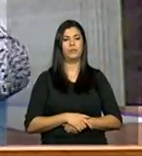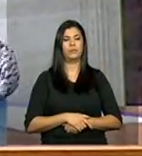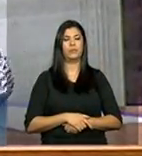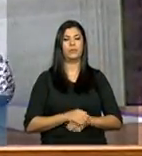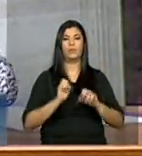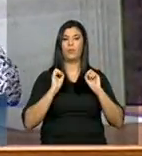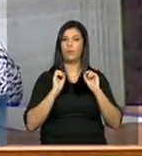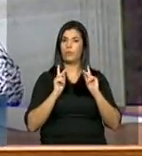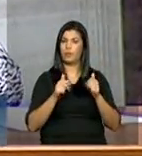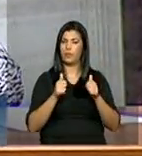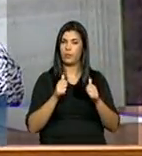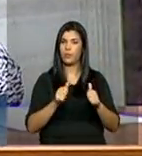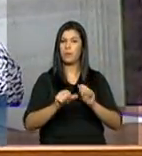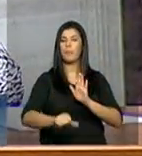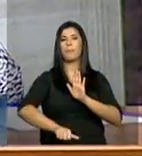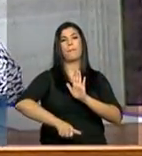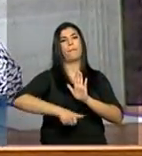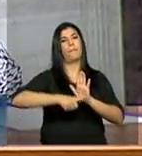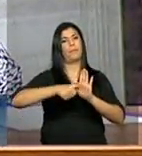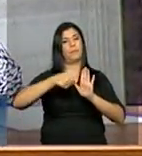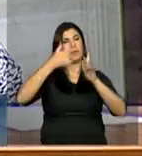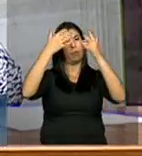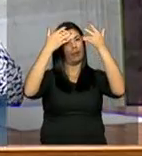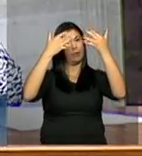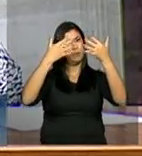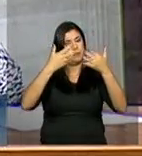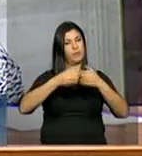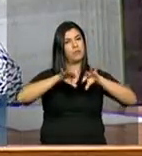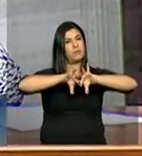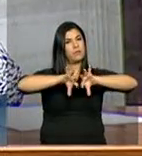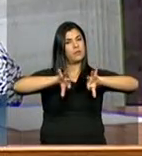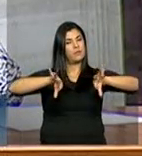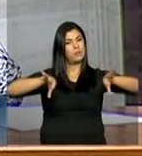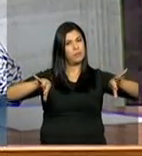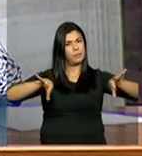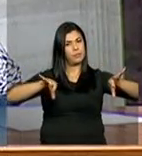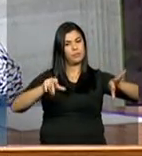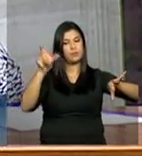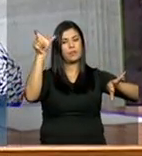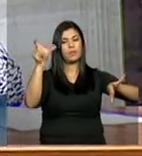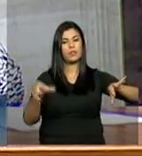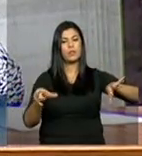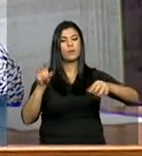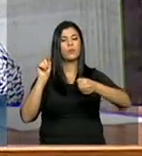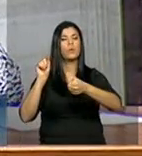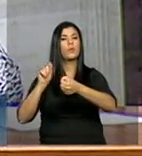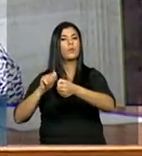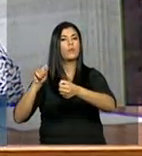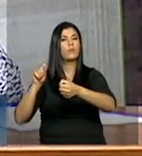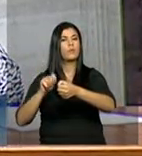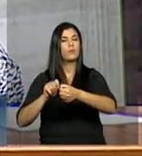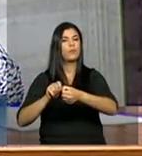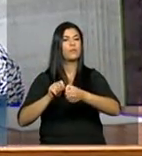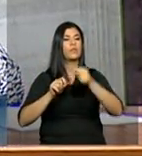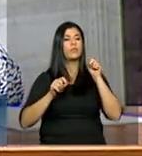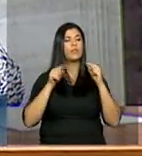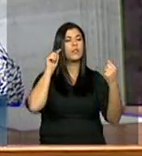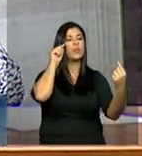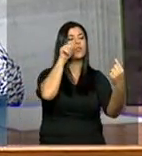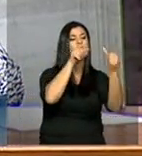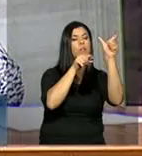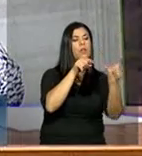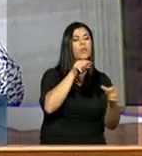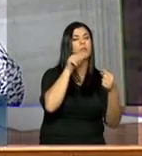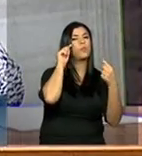Então, primeira coisa, temos que fazer uma distinção, Rosane, entre o que eu vou executar e o que eu vou concluir. Tá?